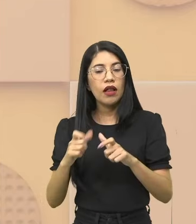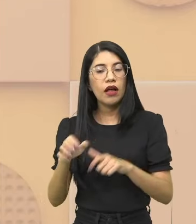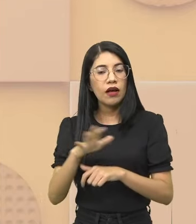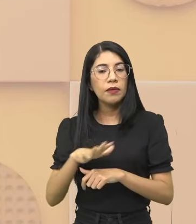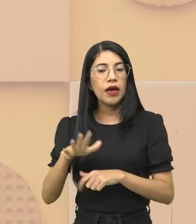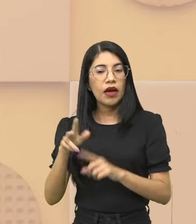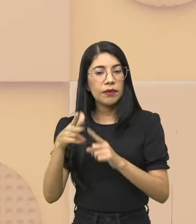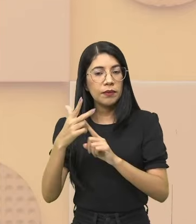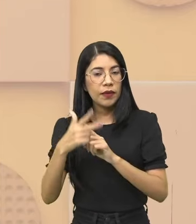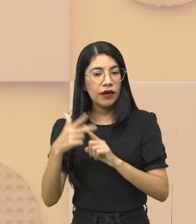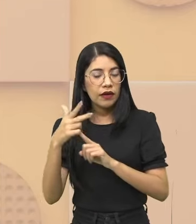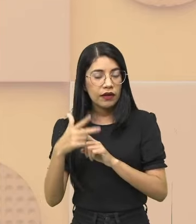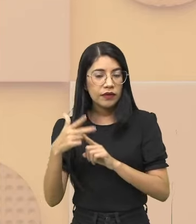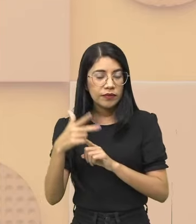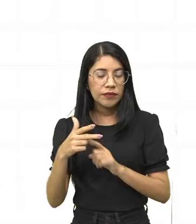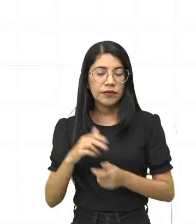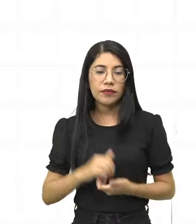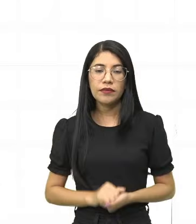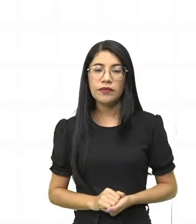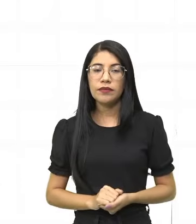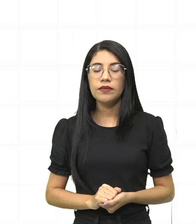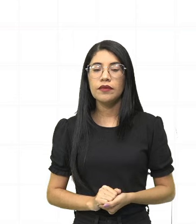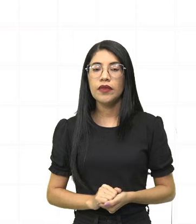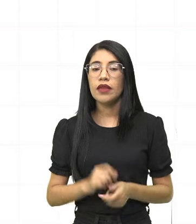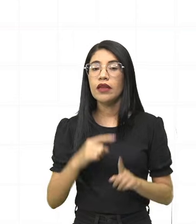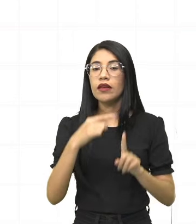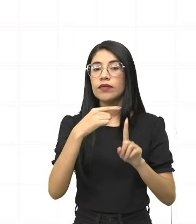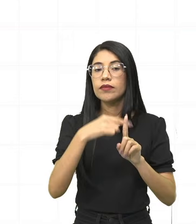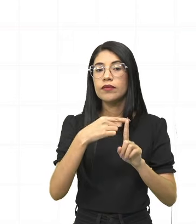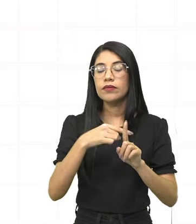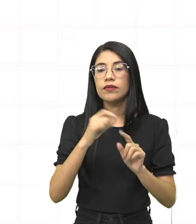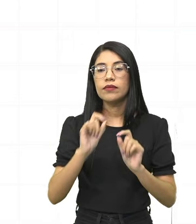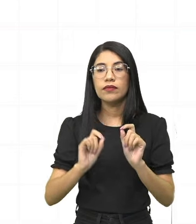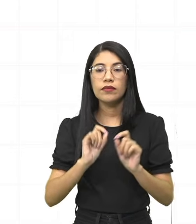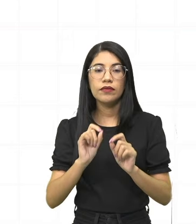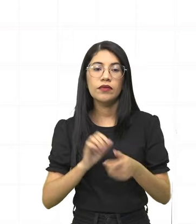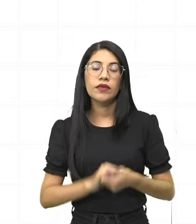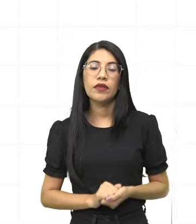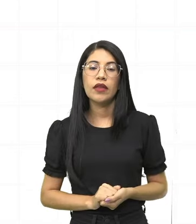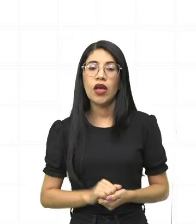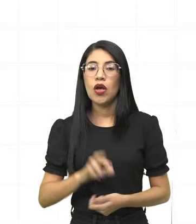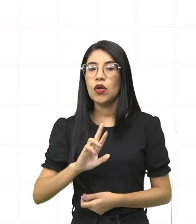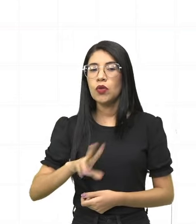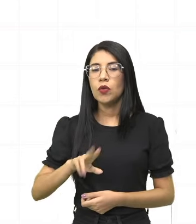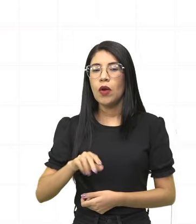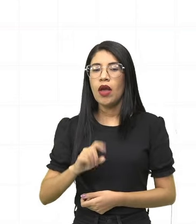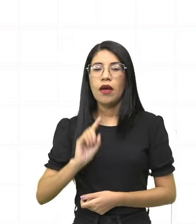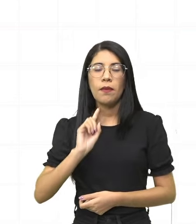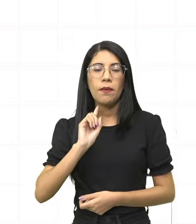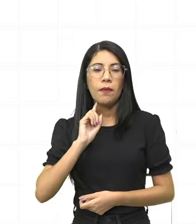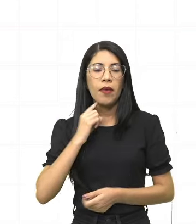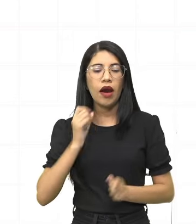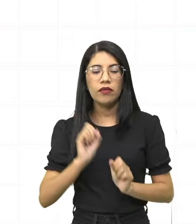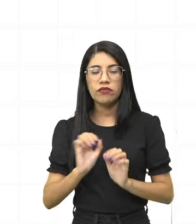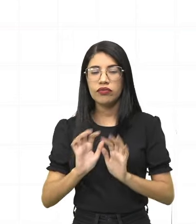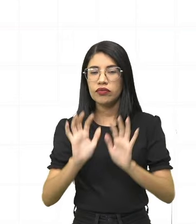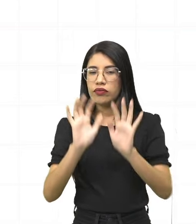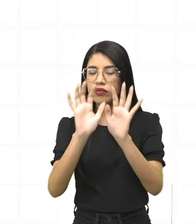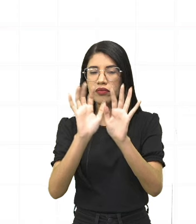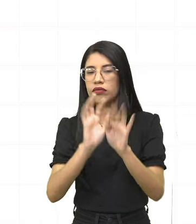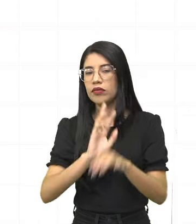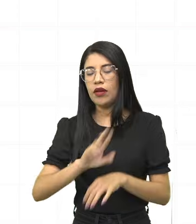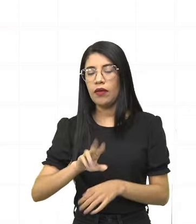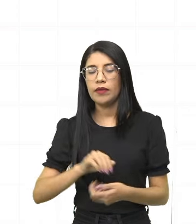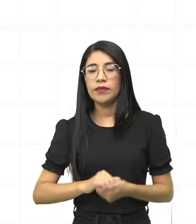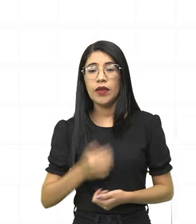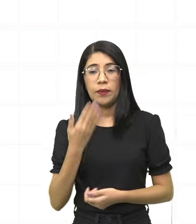essa fonte de energia. Aí nós temos que uma das vantagens dessa fonte é que ela não gera poluição. Como vocês